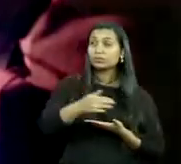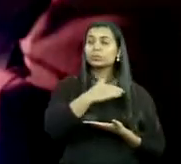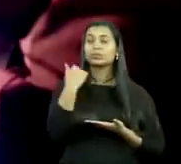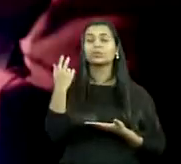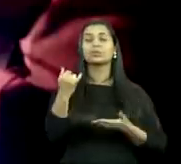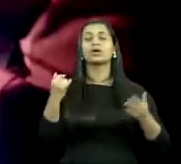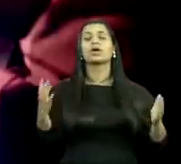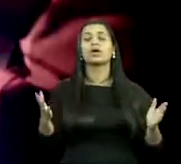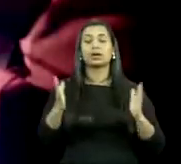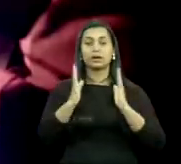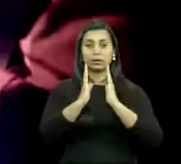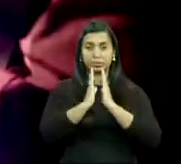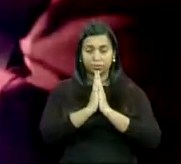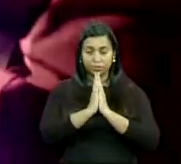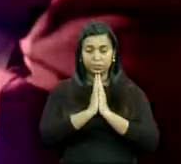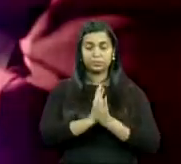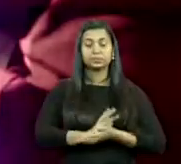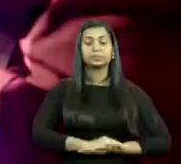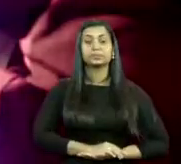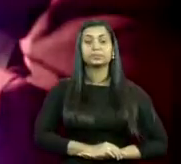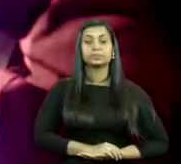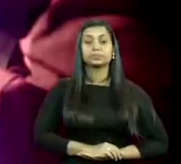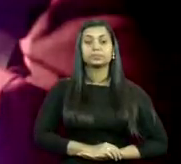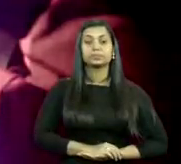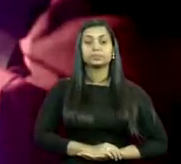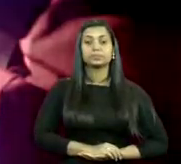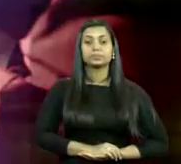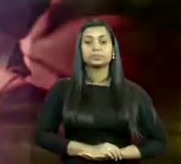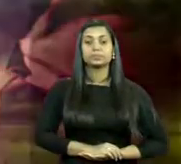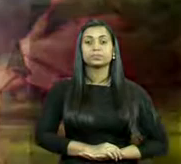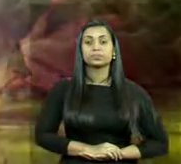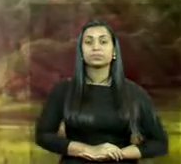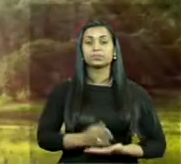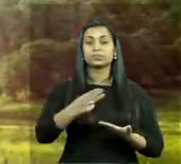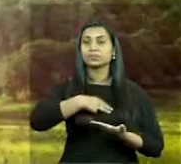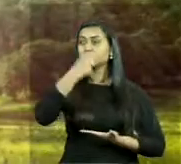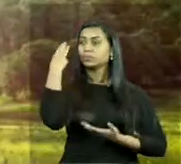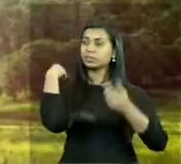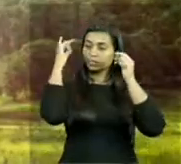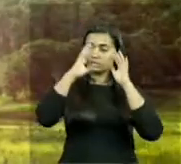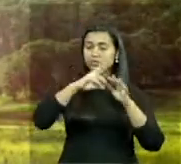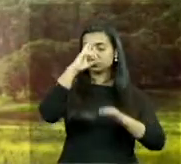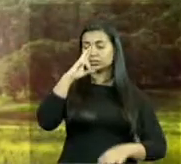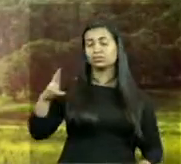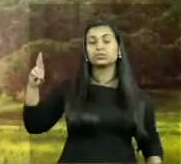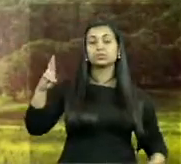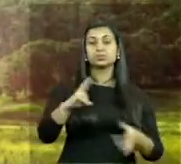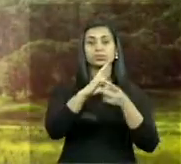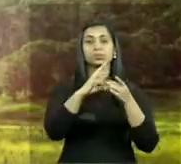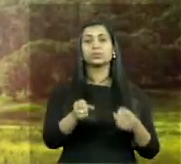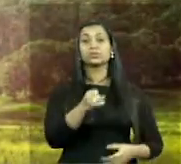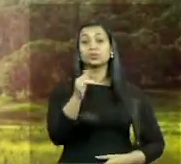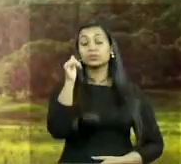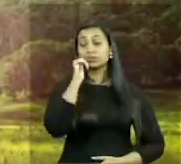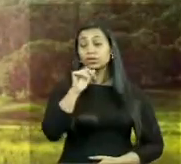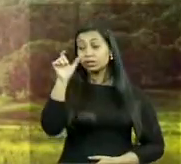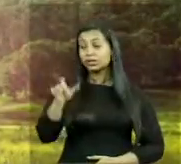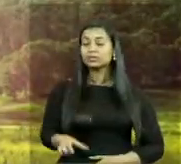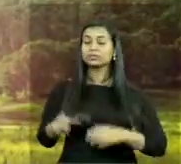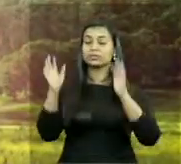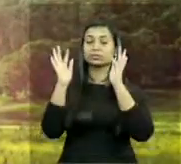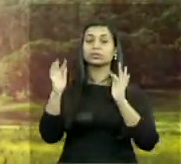nós, pecadores, agora e na hora de nossa morte. Amém. Ave Maria, cheia de graça, o Senhor é